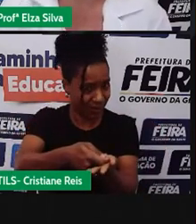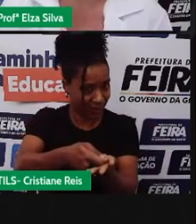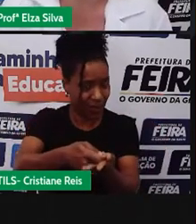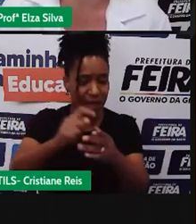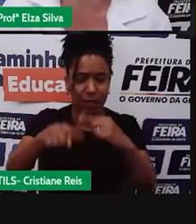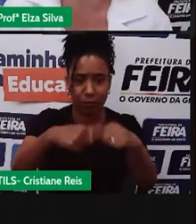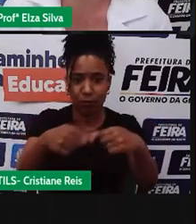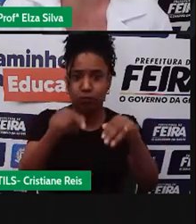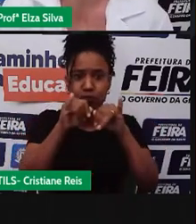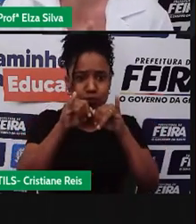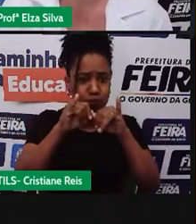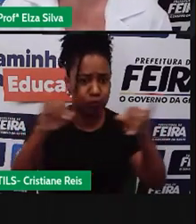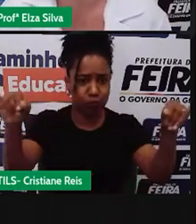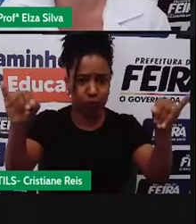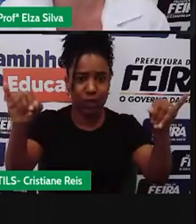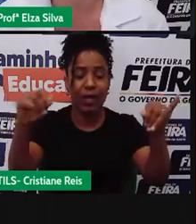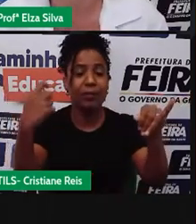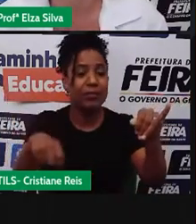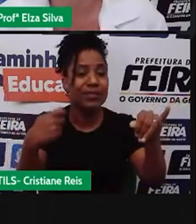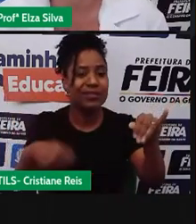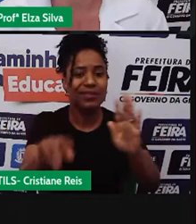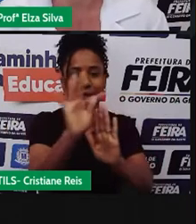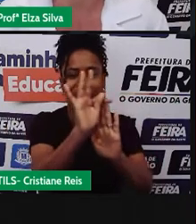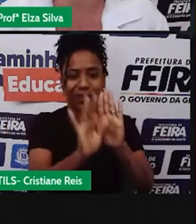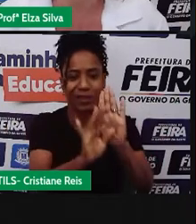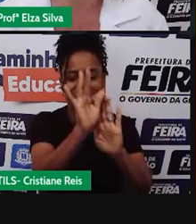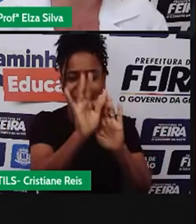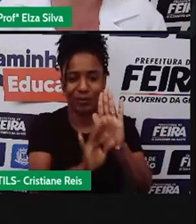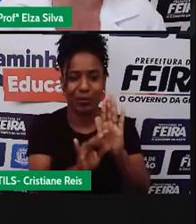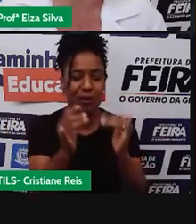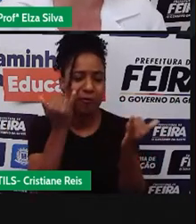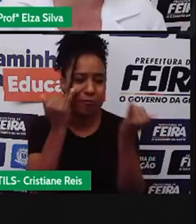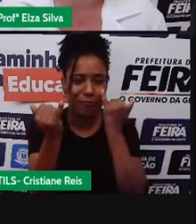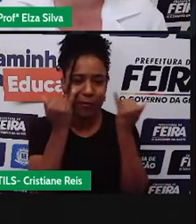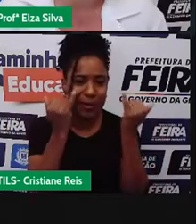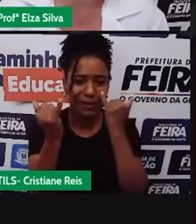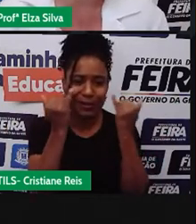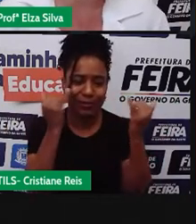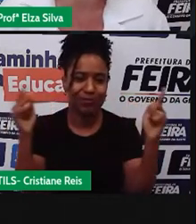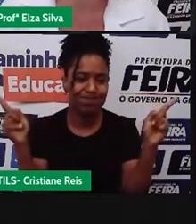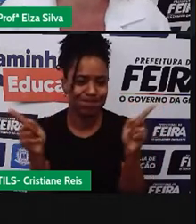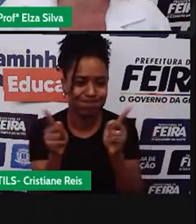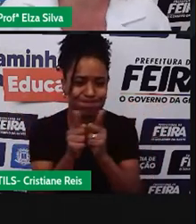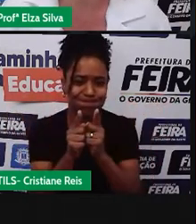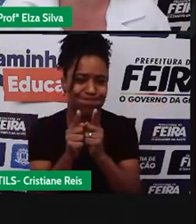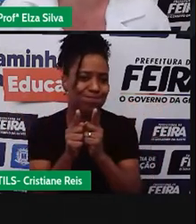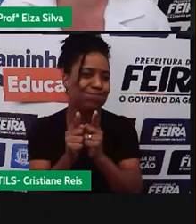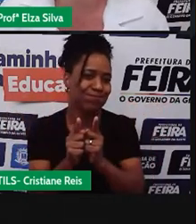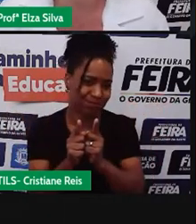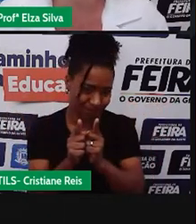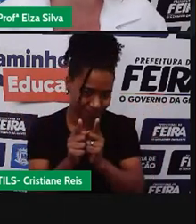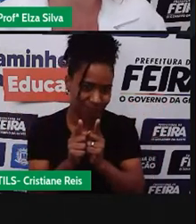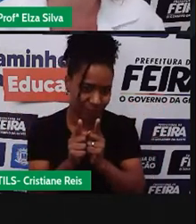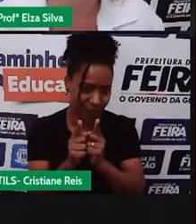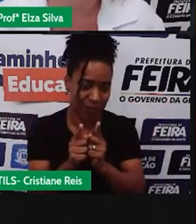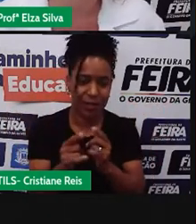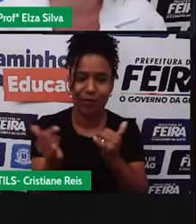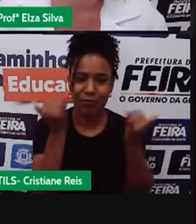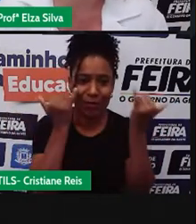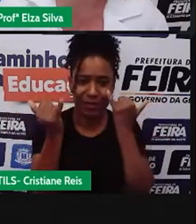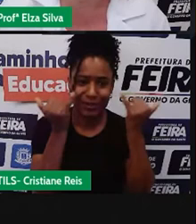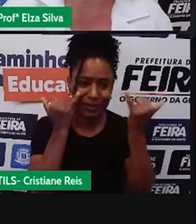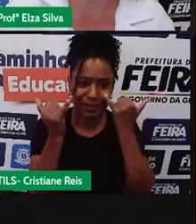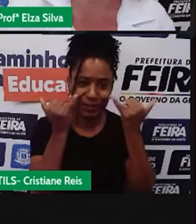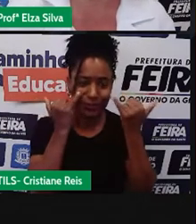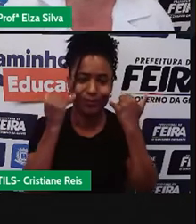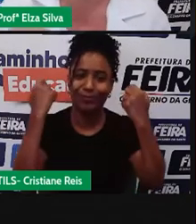importante que se escrevam as informações o mínimo possível. As informações que são necessárias,